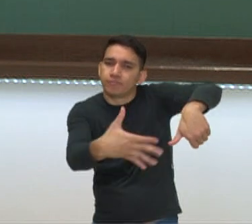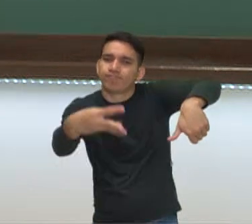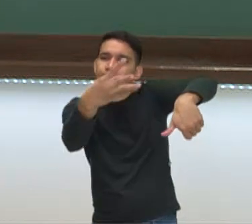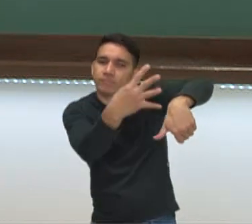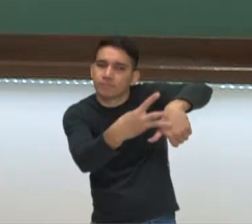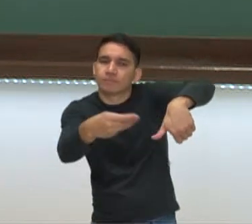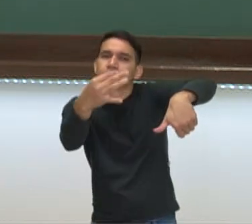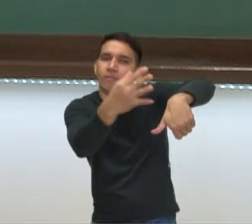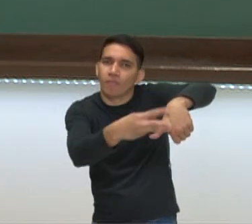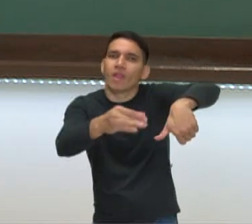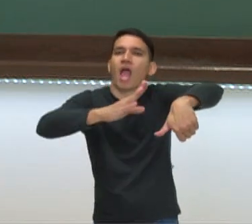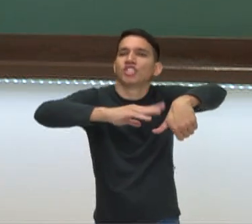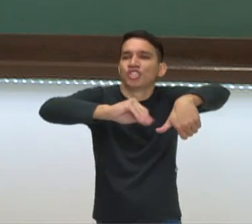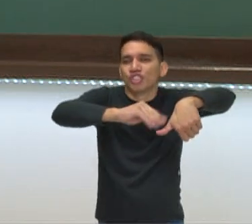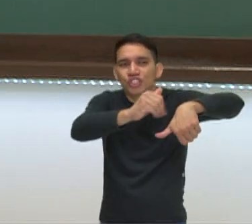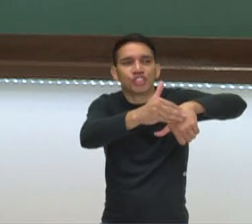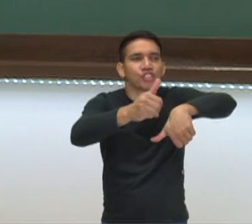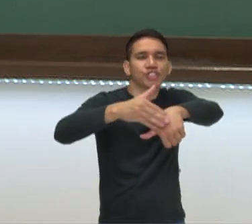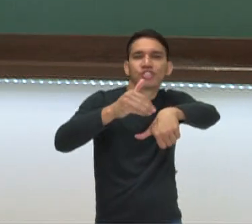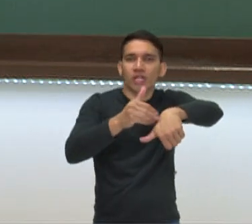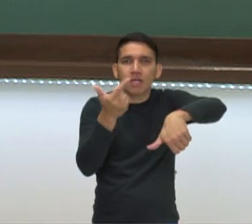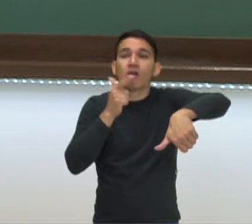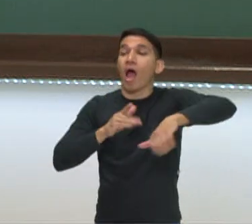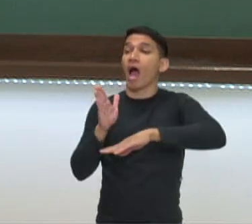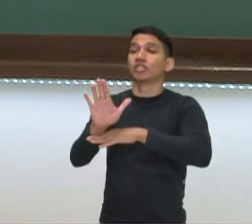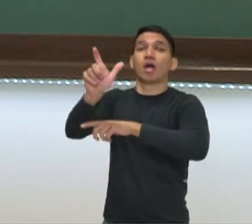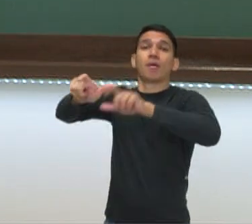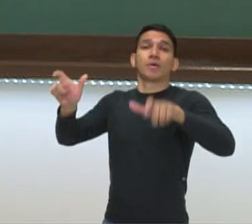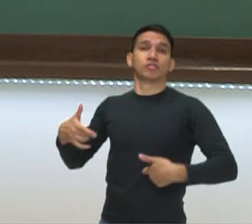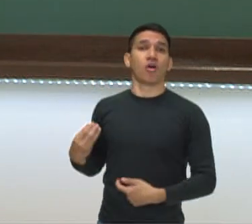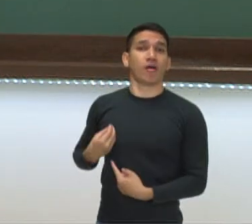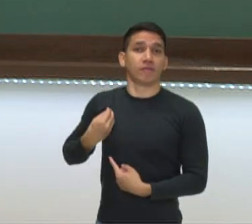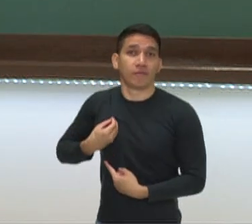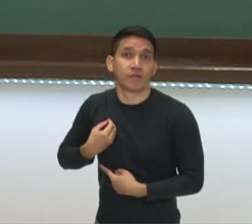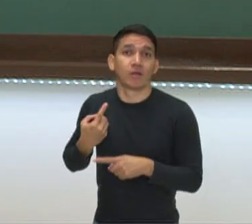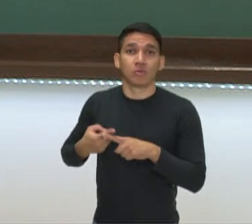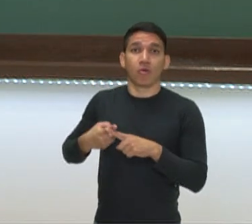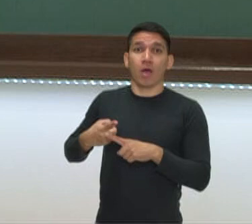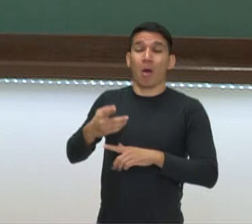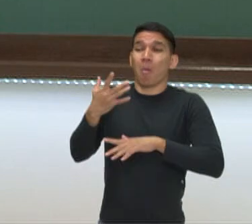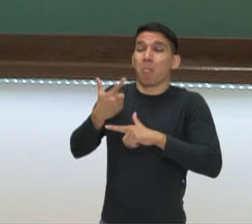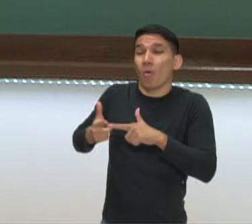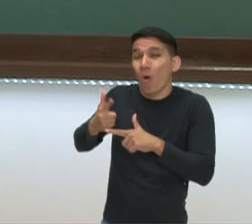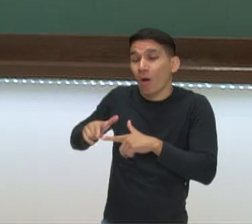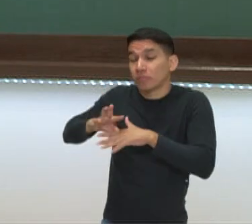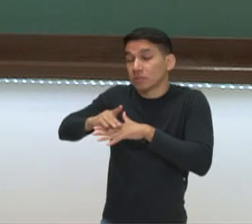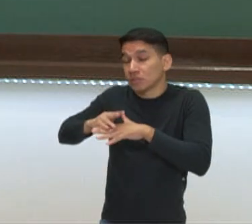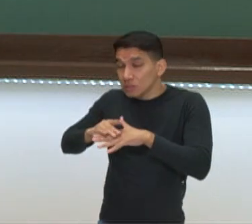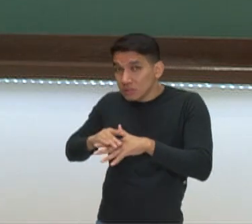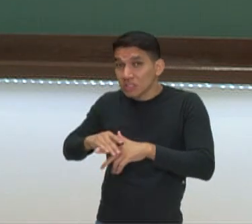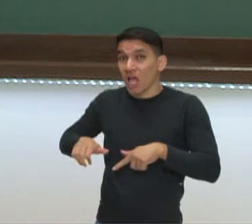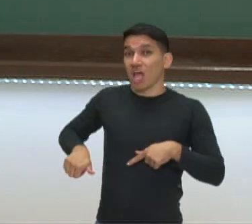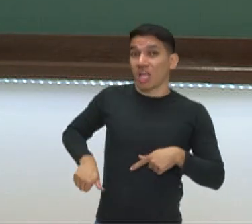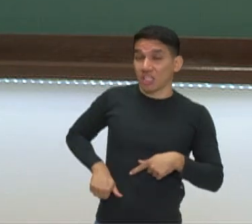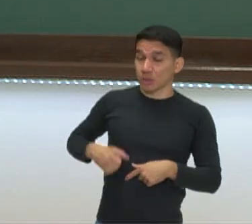muitas vidas de pessoas que desenvolveram problemas renais graves, tá?